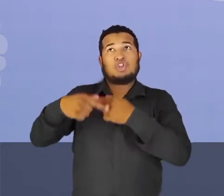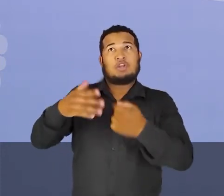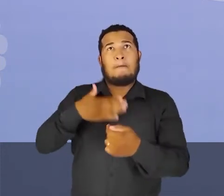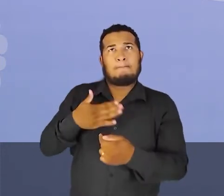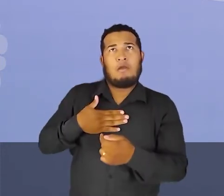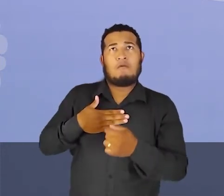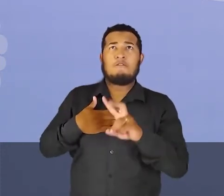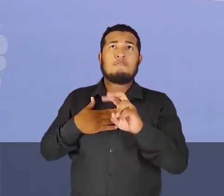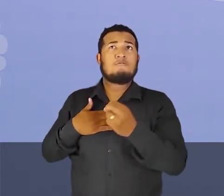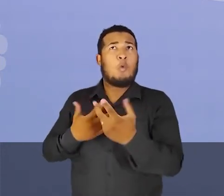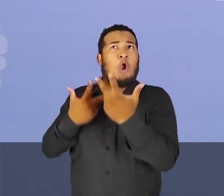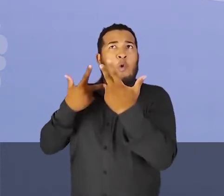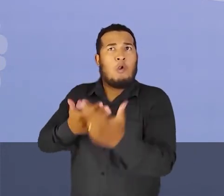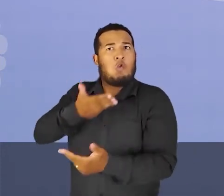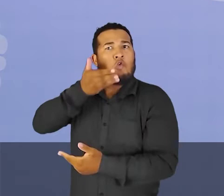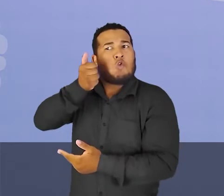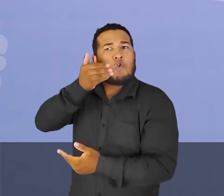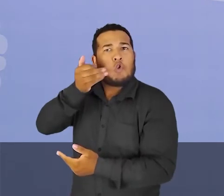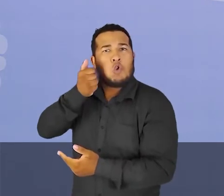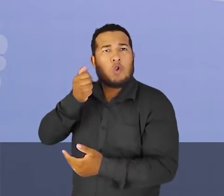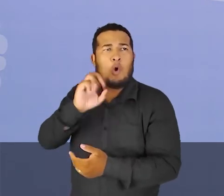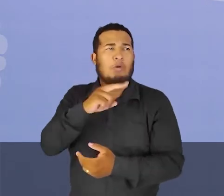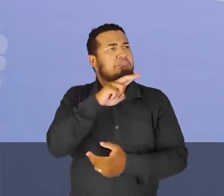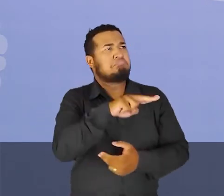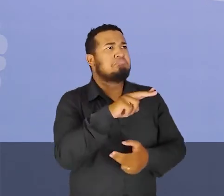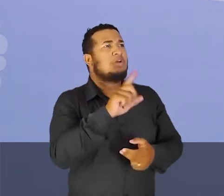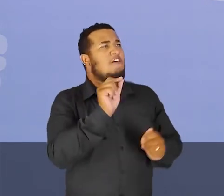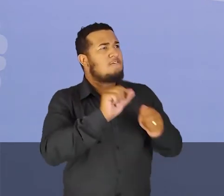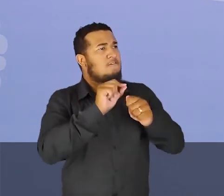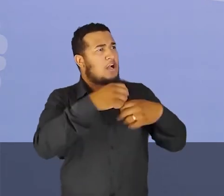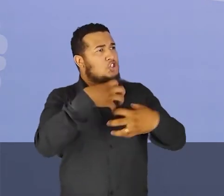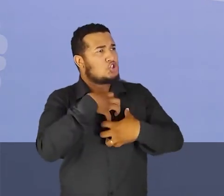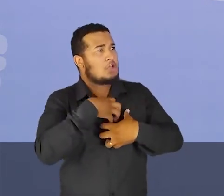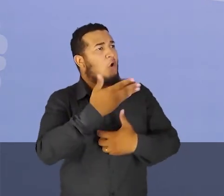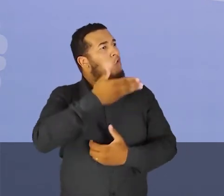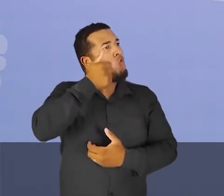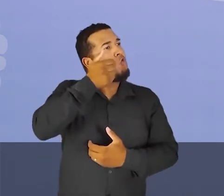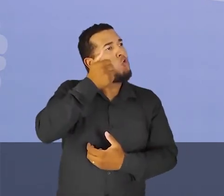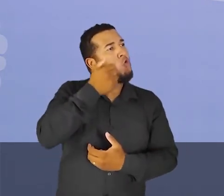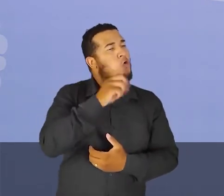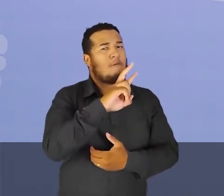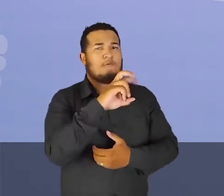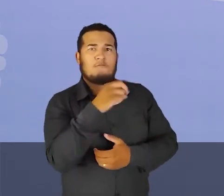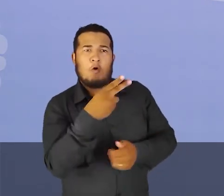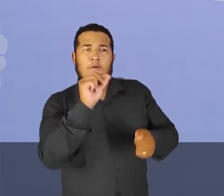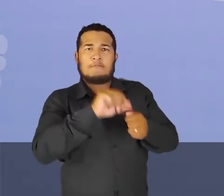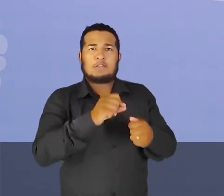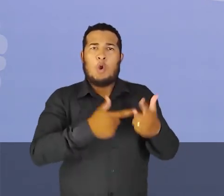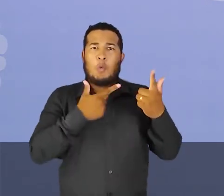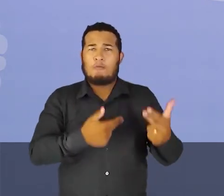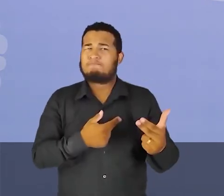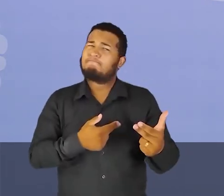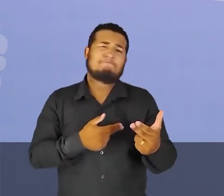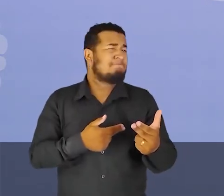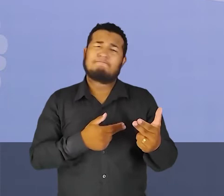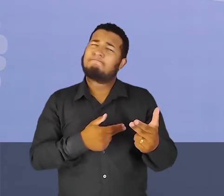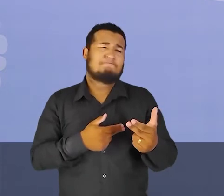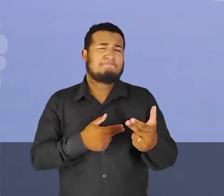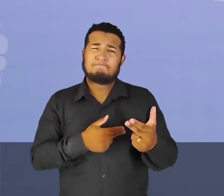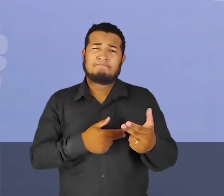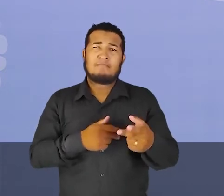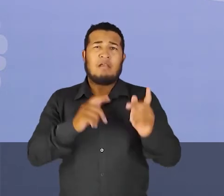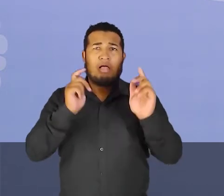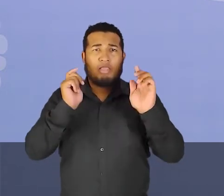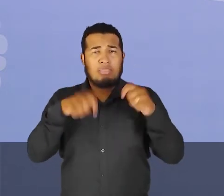é assim, então eu vou ser assim também, né? Ou a minha geração faz dessa forma e eu vou continuar fazendo dessa mesma forma.